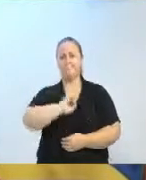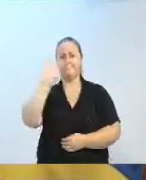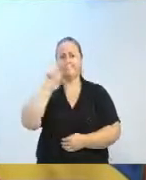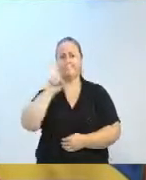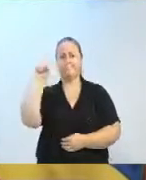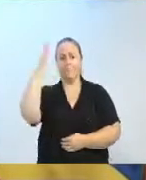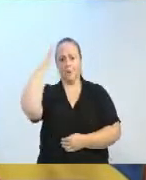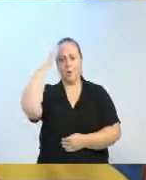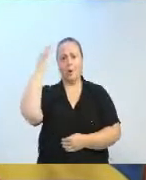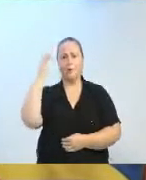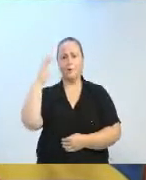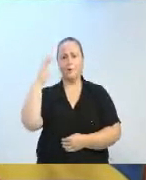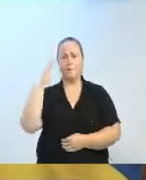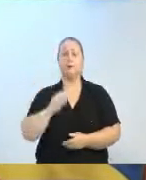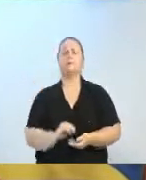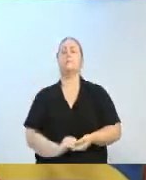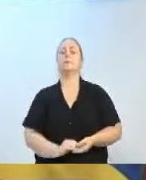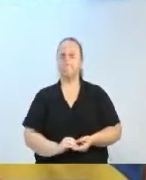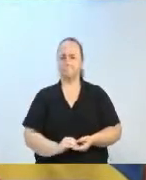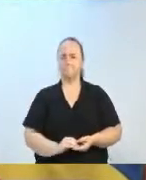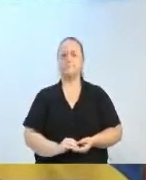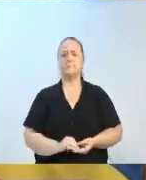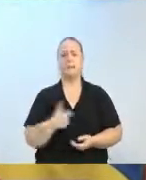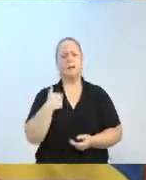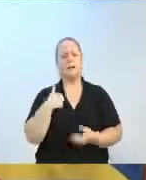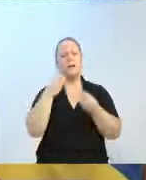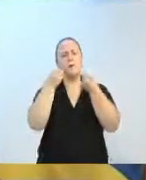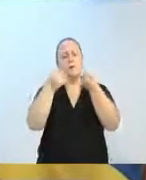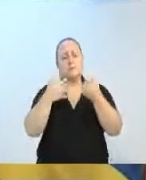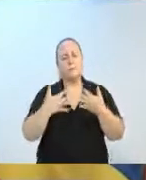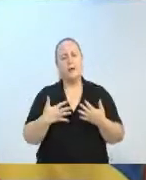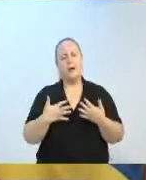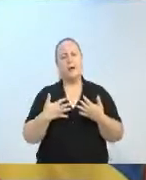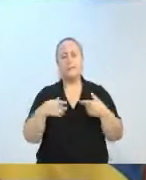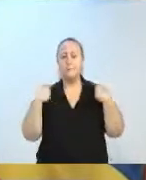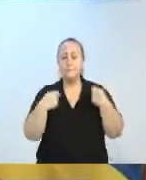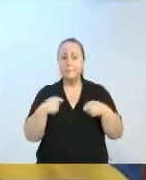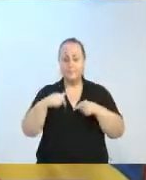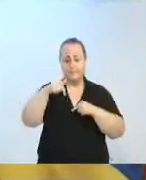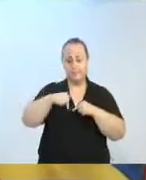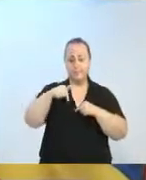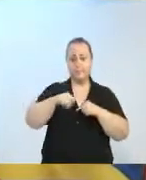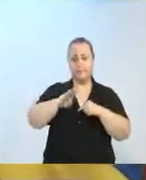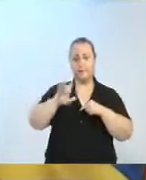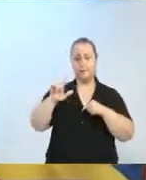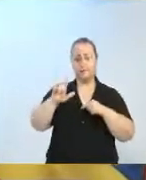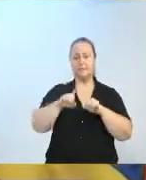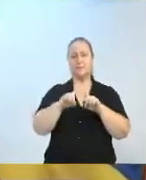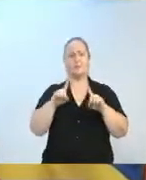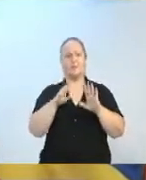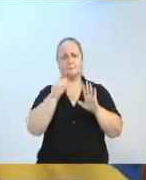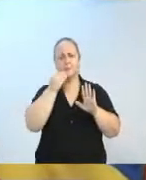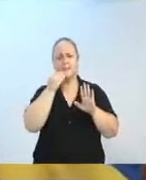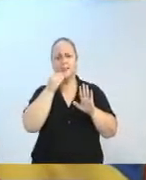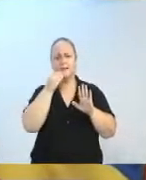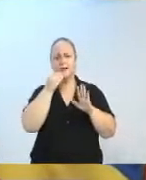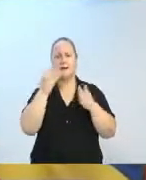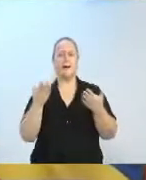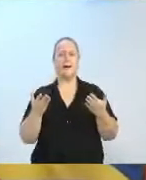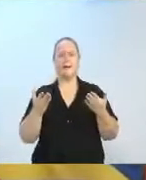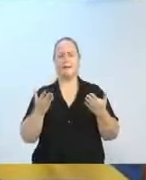explicar a necessidade disso. Naquele momento, é claro que eu não esperava que o poder